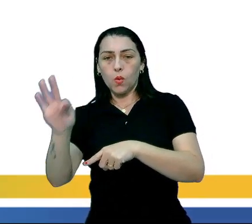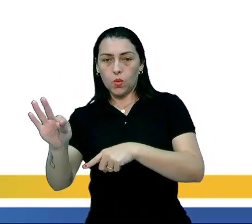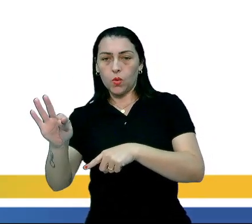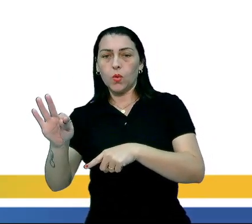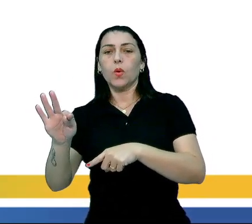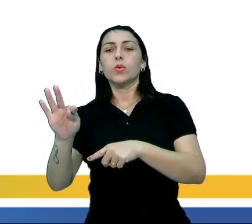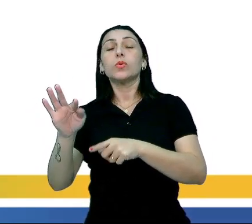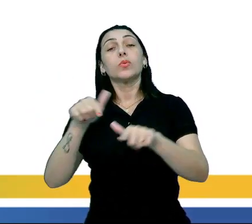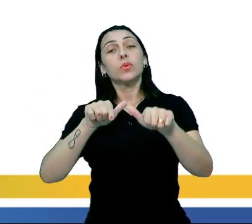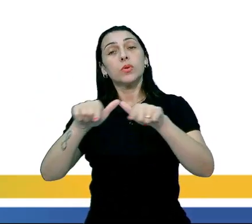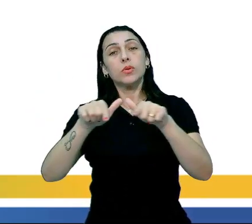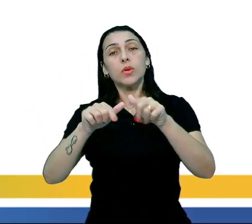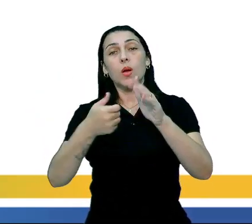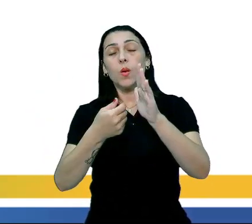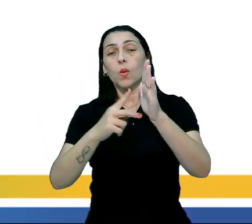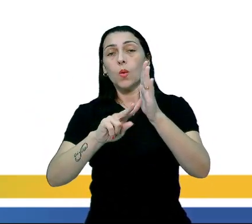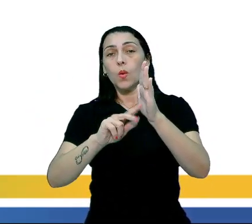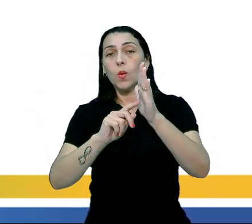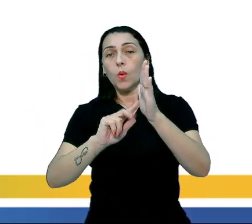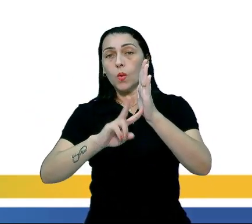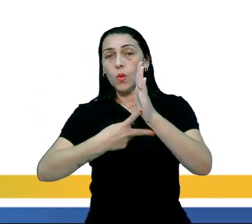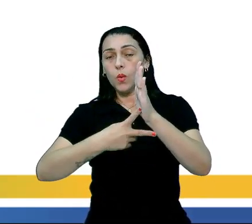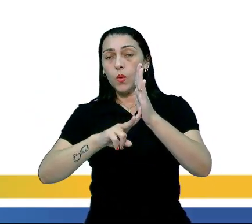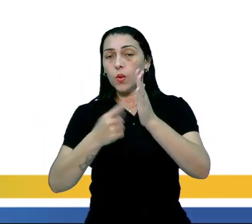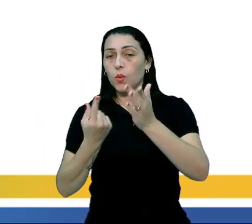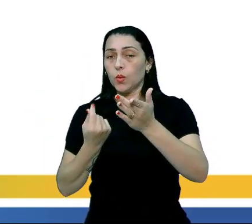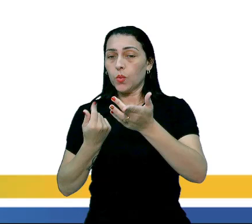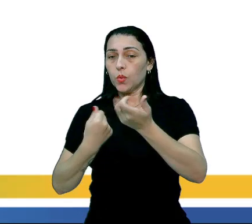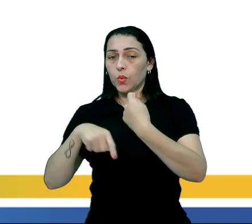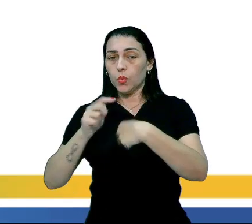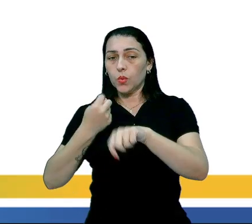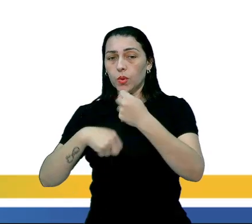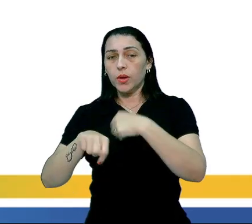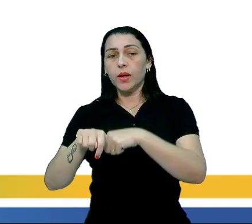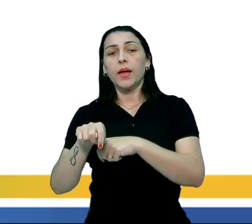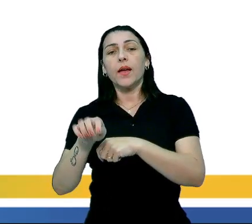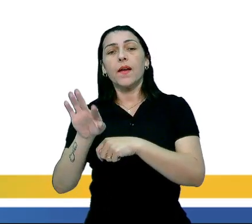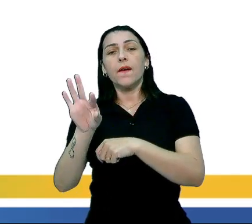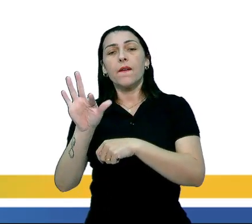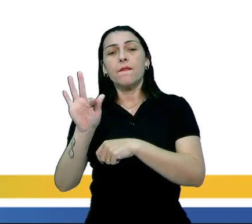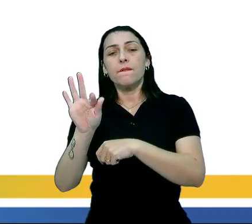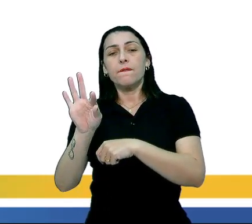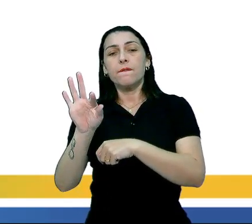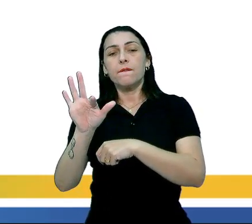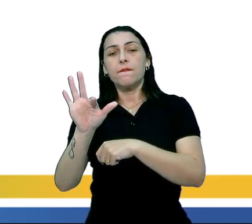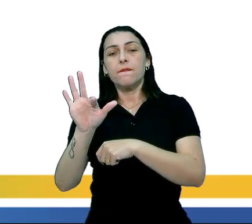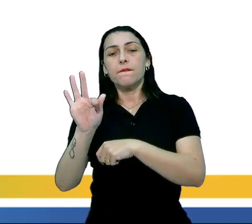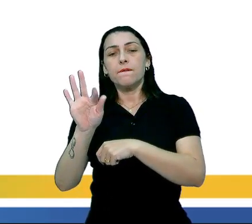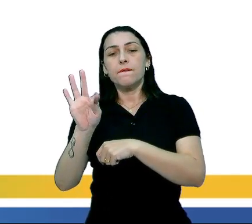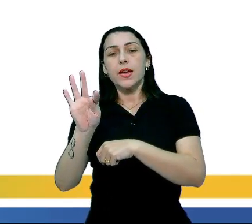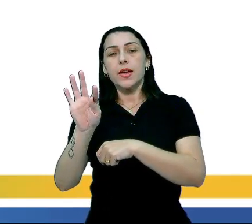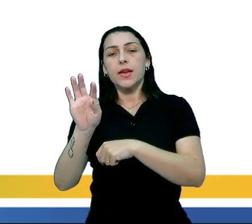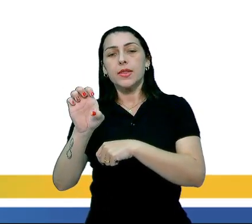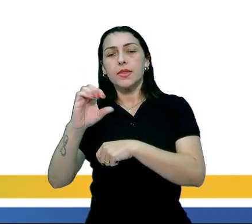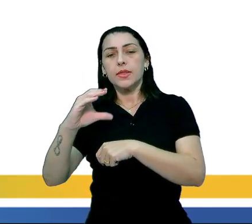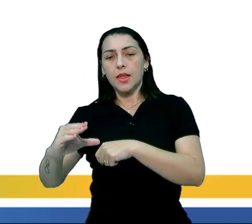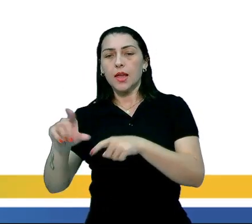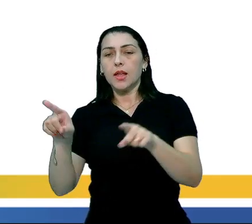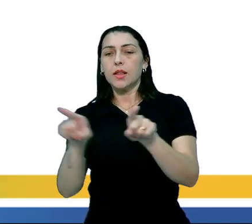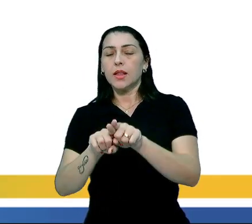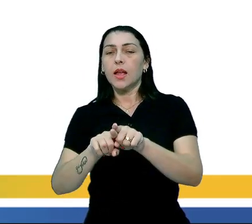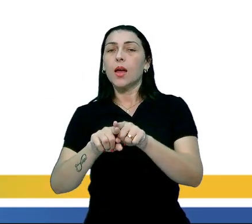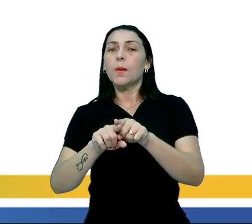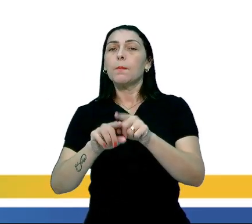Contraficute, Confederação dos Trabalhadores do Ramo Financeiro, FETEC-NE, Federação dos Trabalhadores